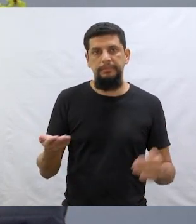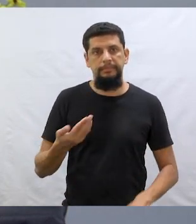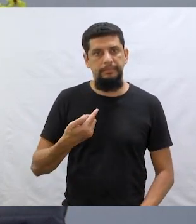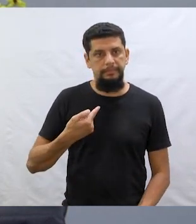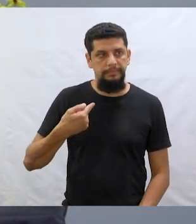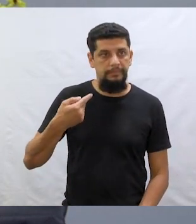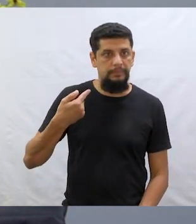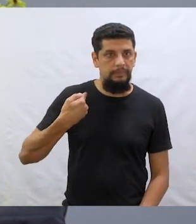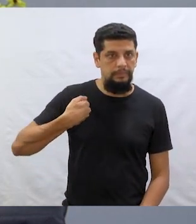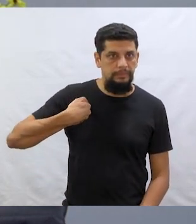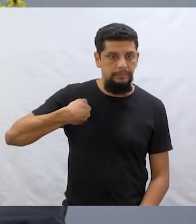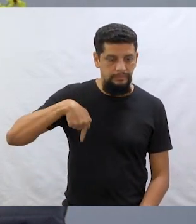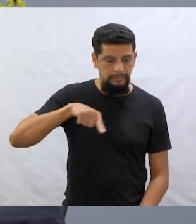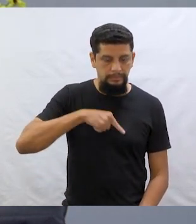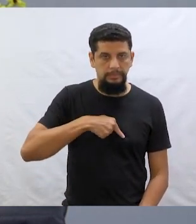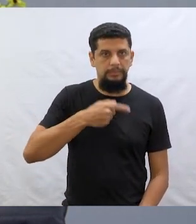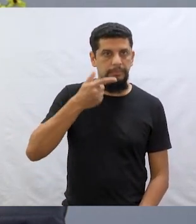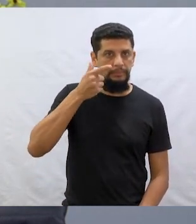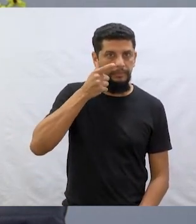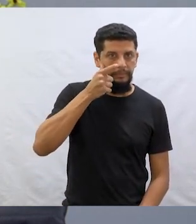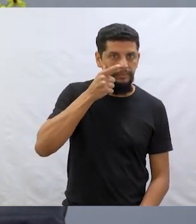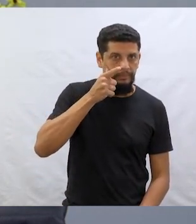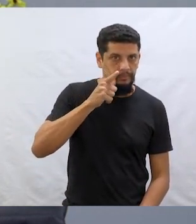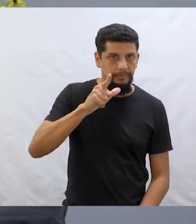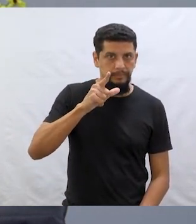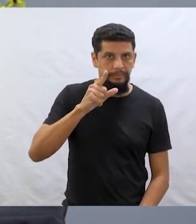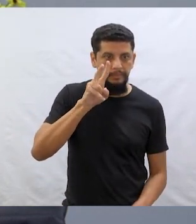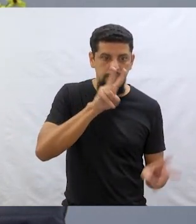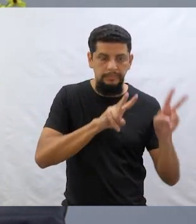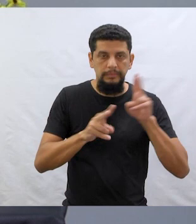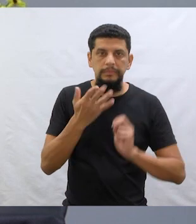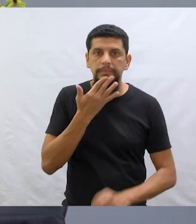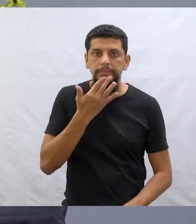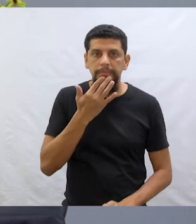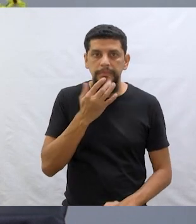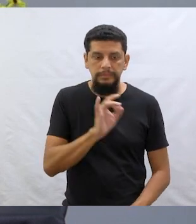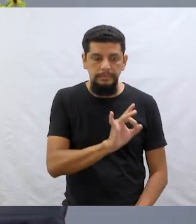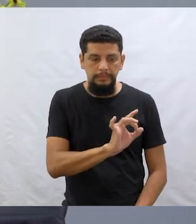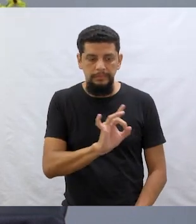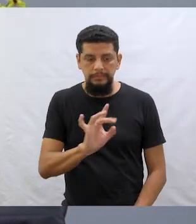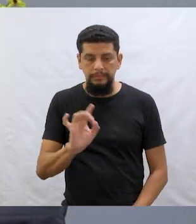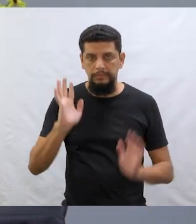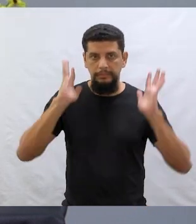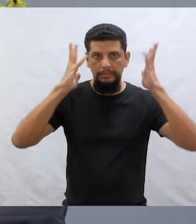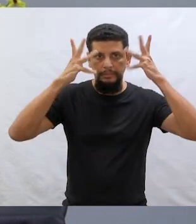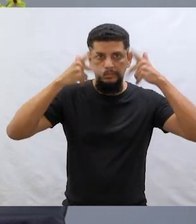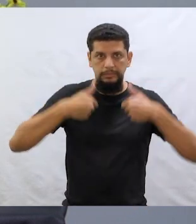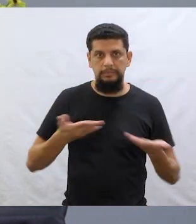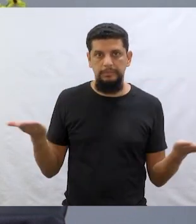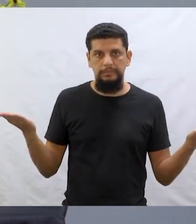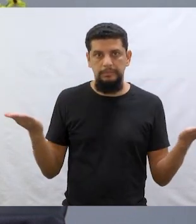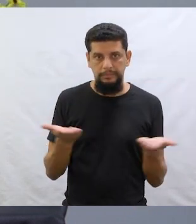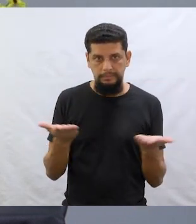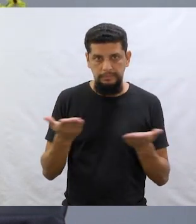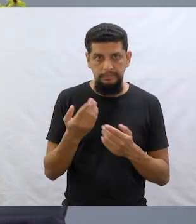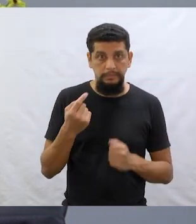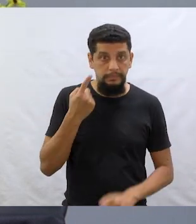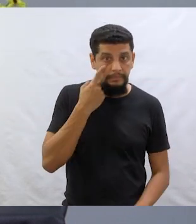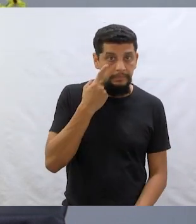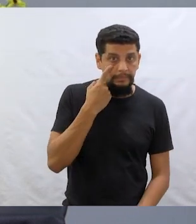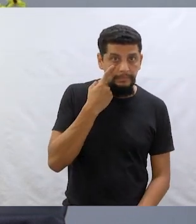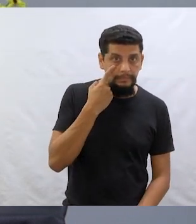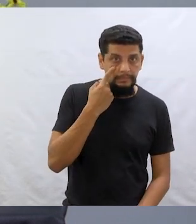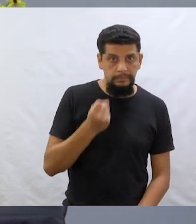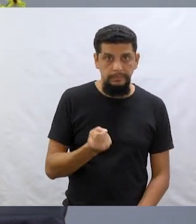nós identificamos as cores dos animais. Agora, vamos